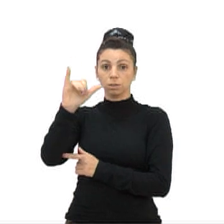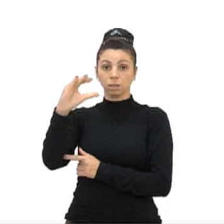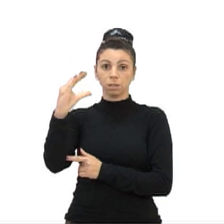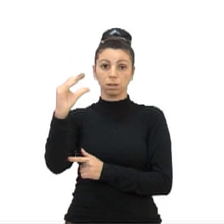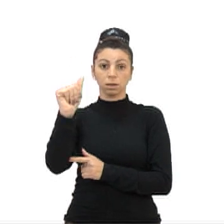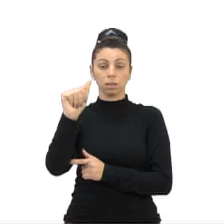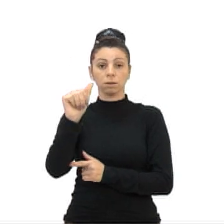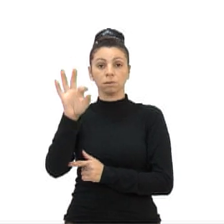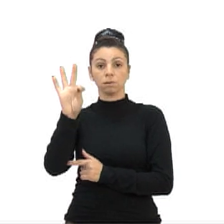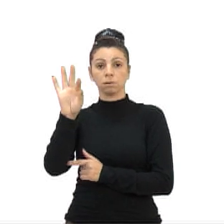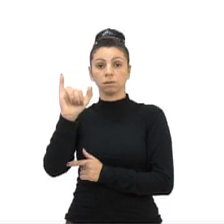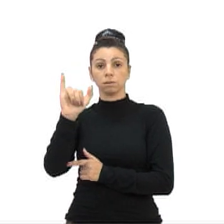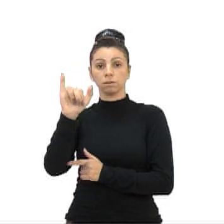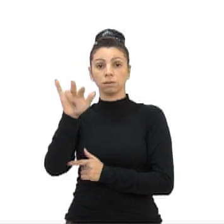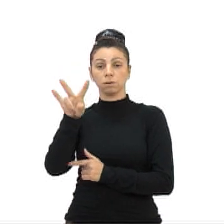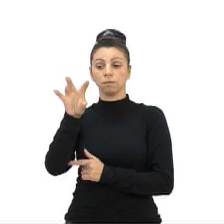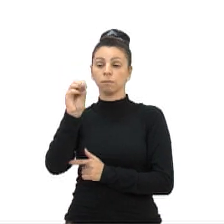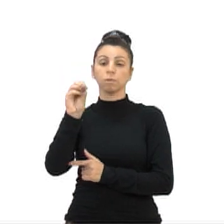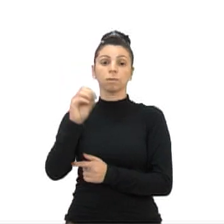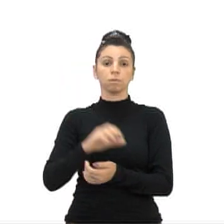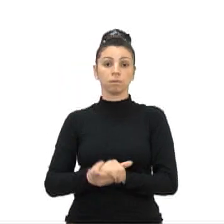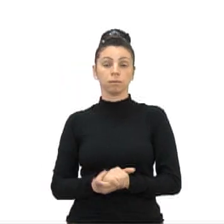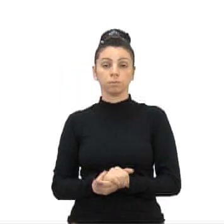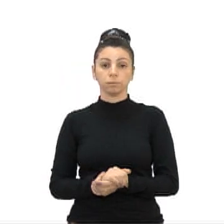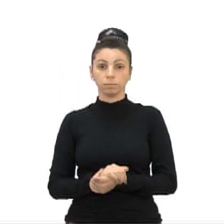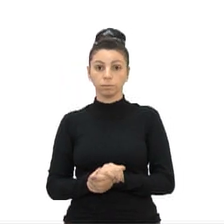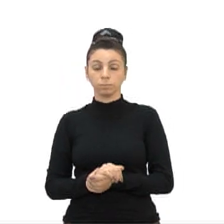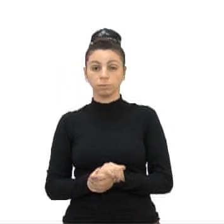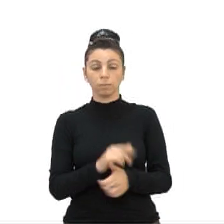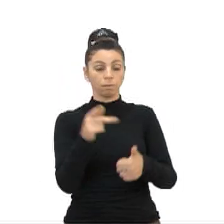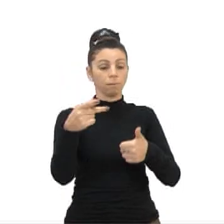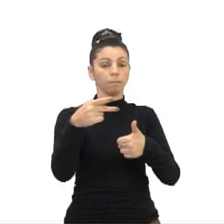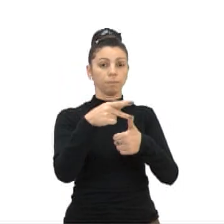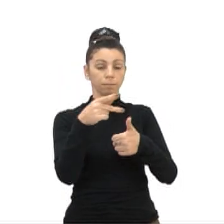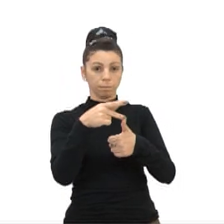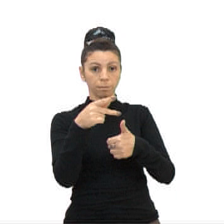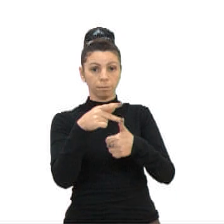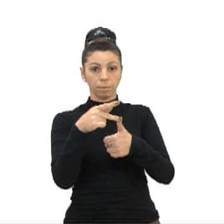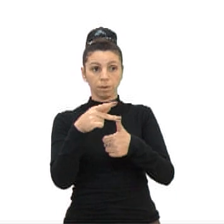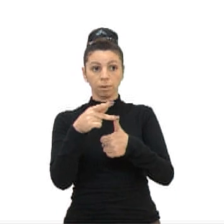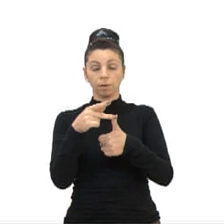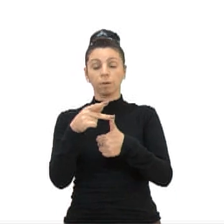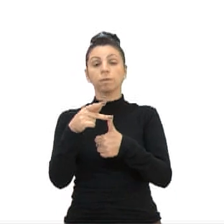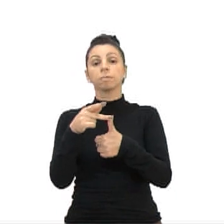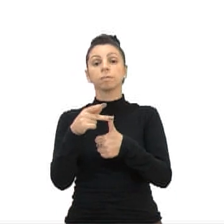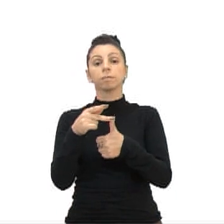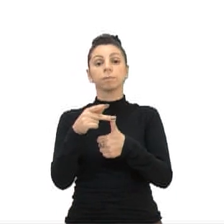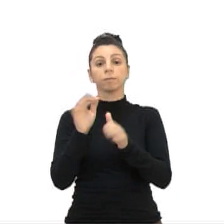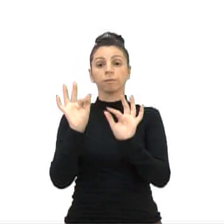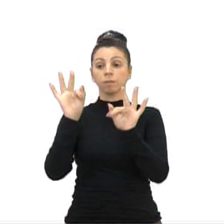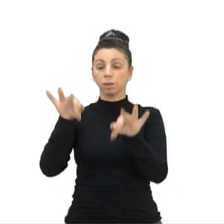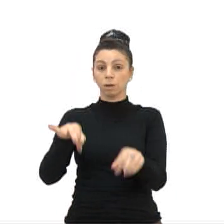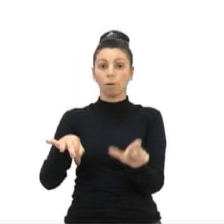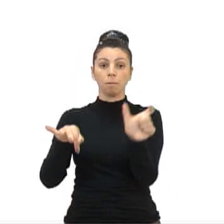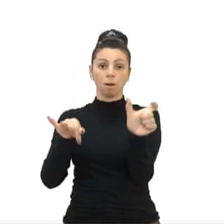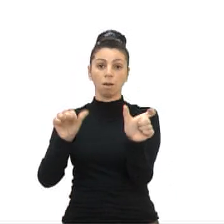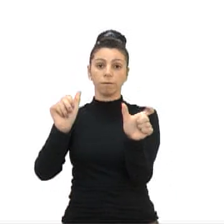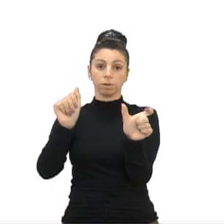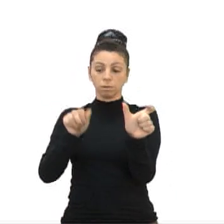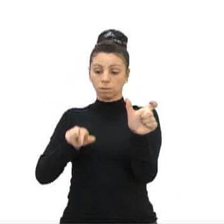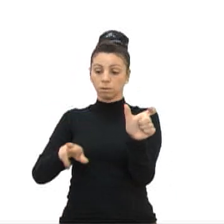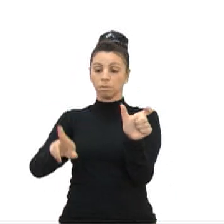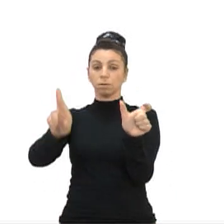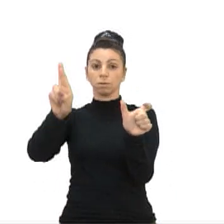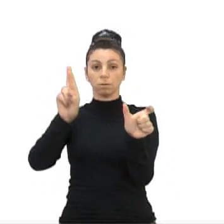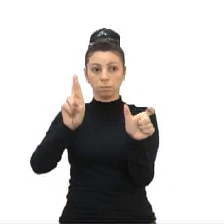degustar. Como degustar e cultivar são da primeira conjugação, termina em ar, então também são verbos regulares, a gente